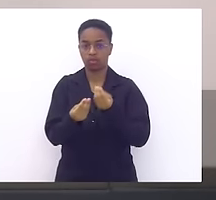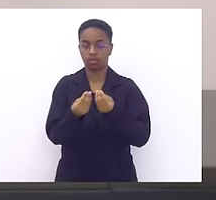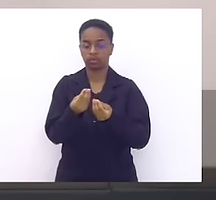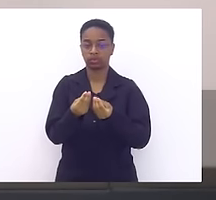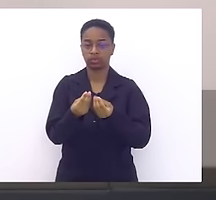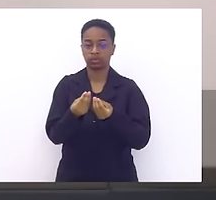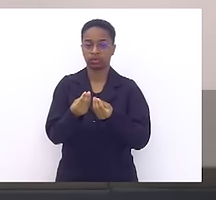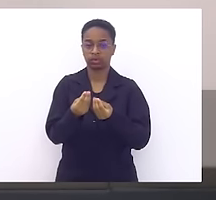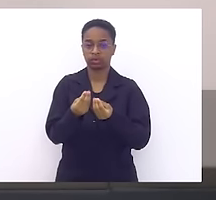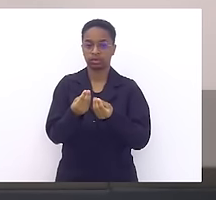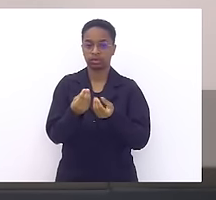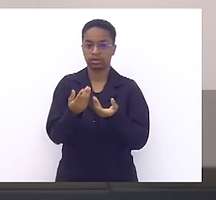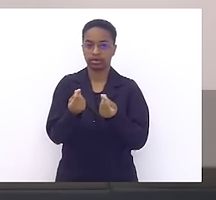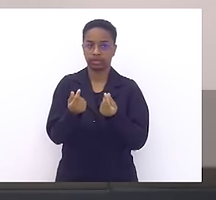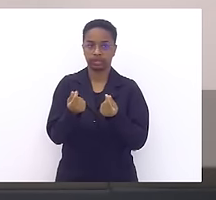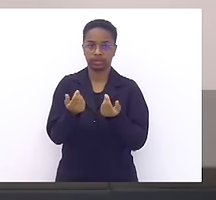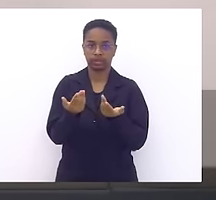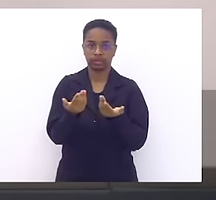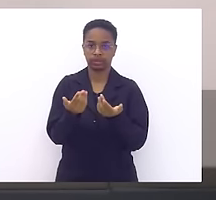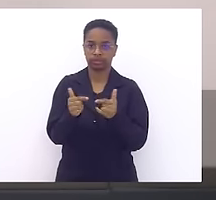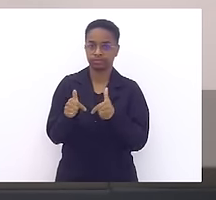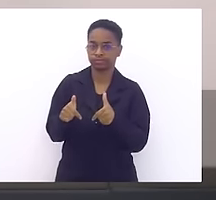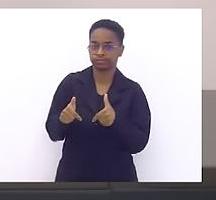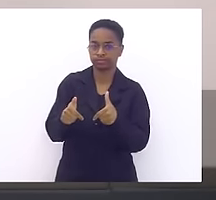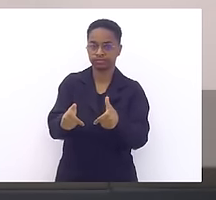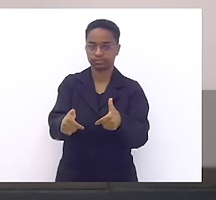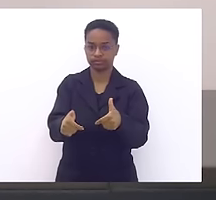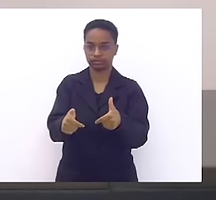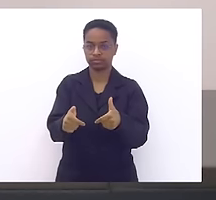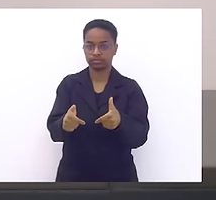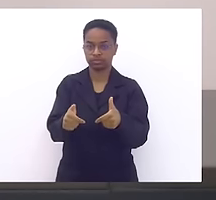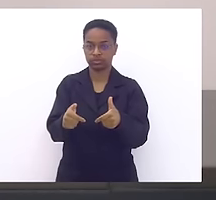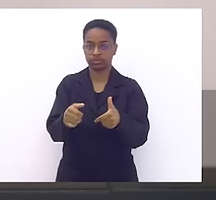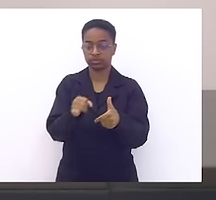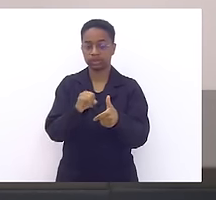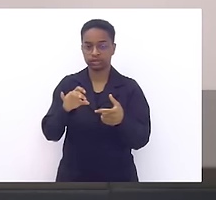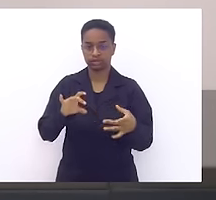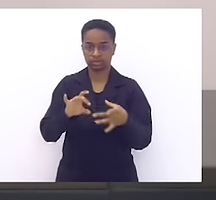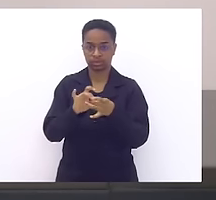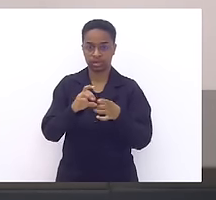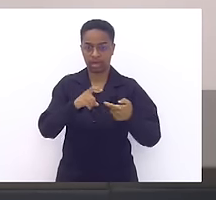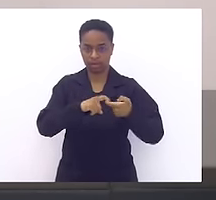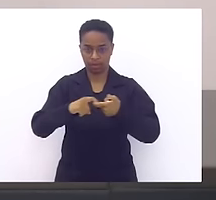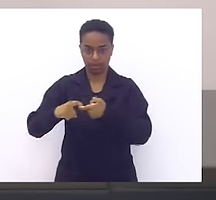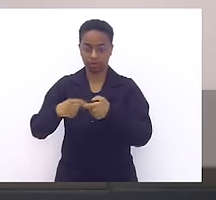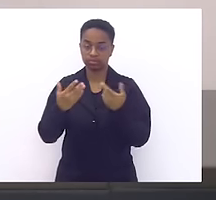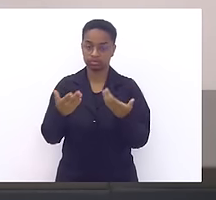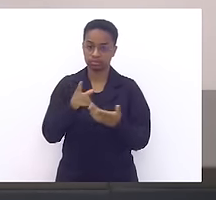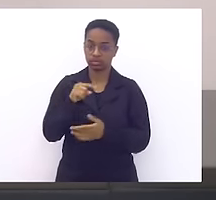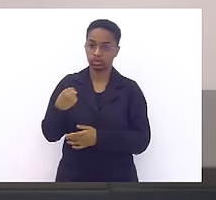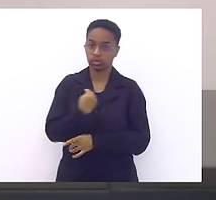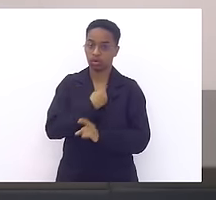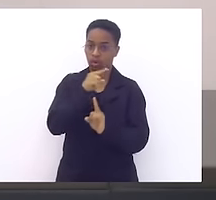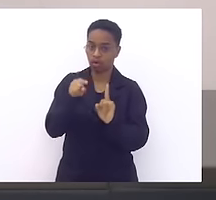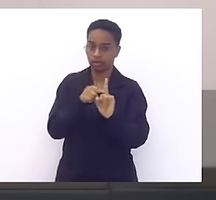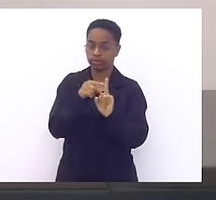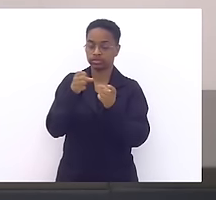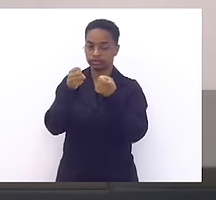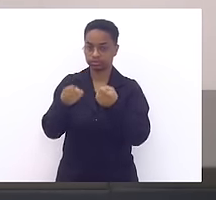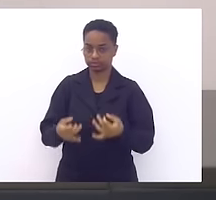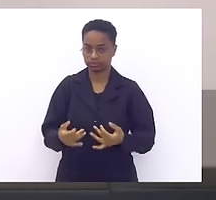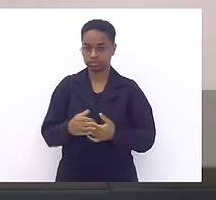serviços de as operações que culminem com os rebotes E é isso que a gente Visa a esclarecer então